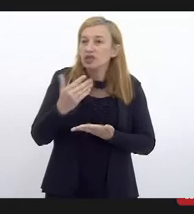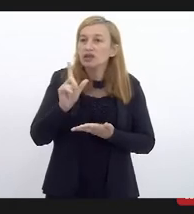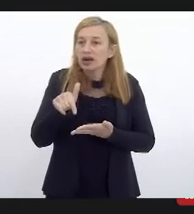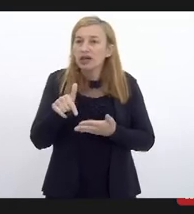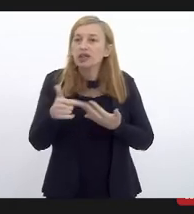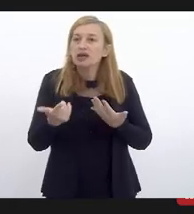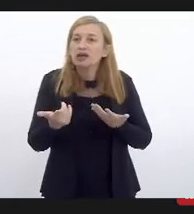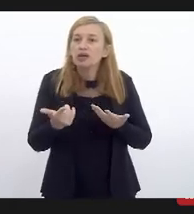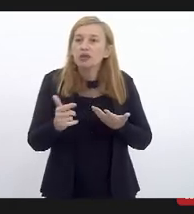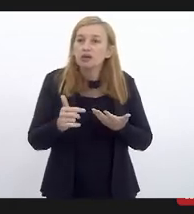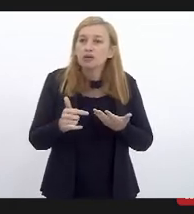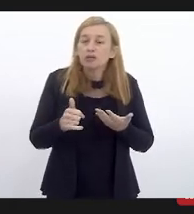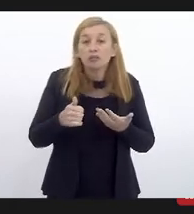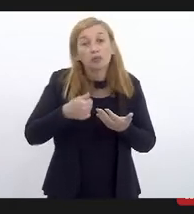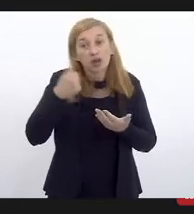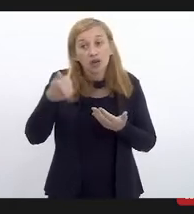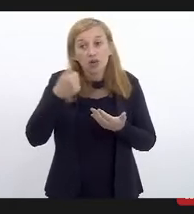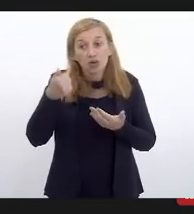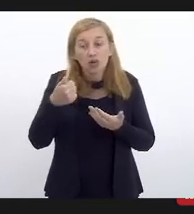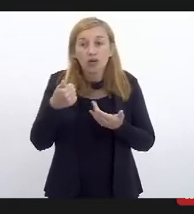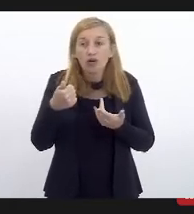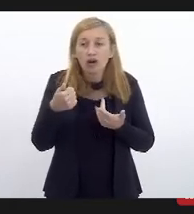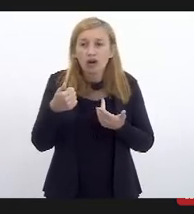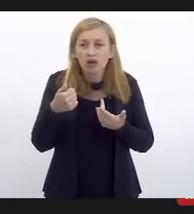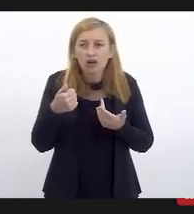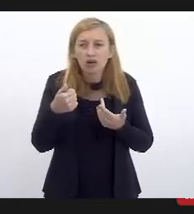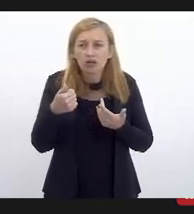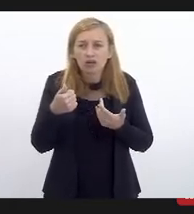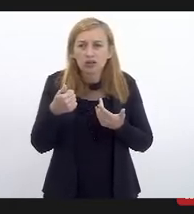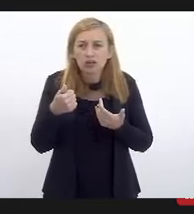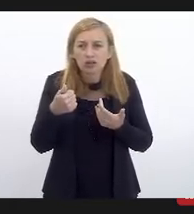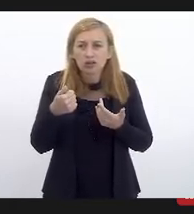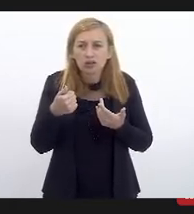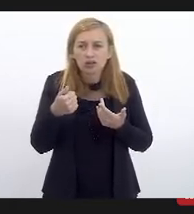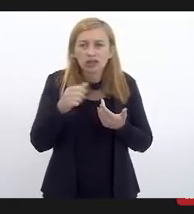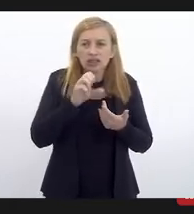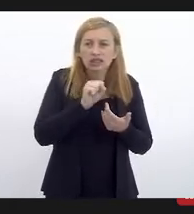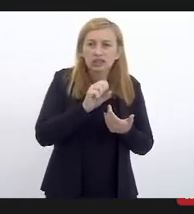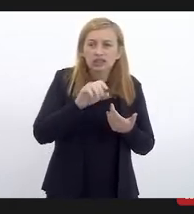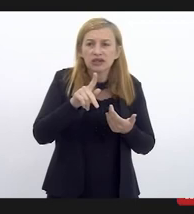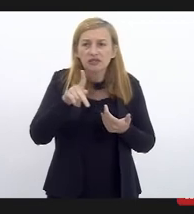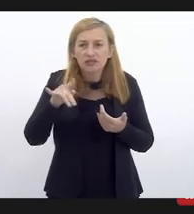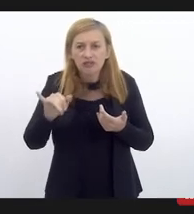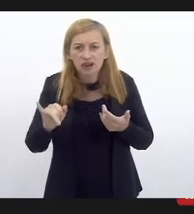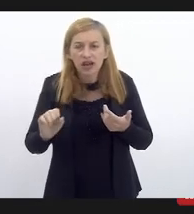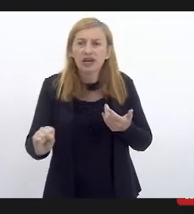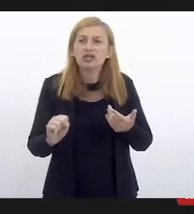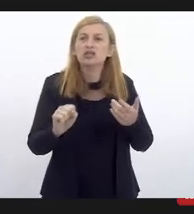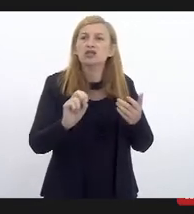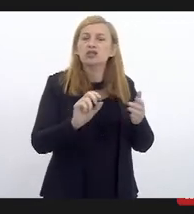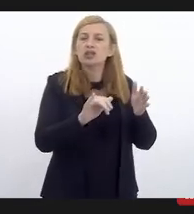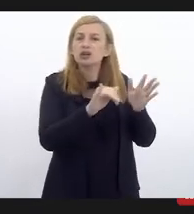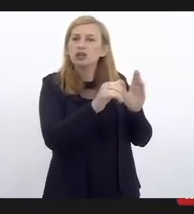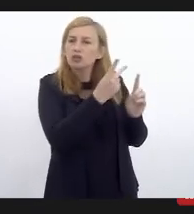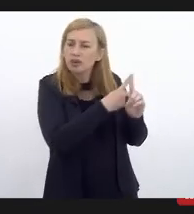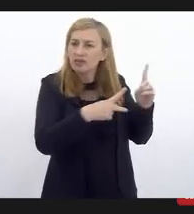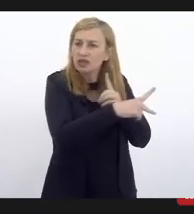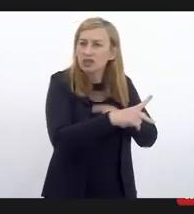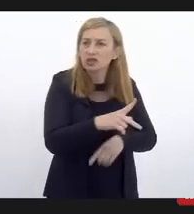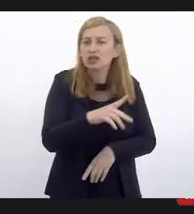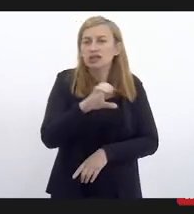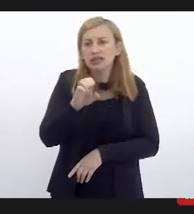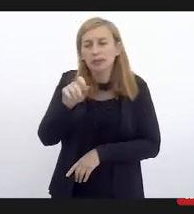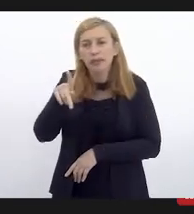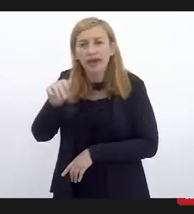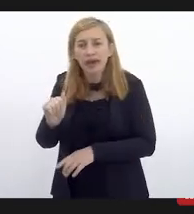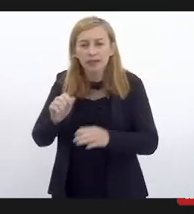talvez ouvida mais especificamente a própria Cefaz, o Rio Previdência, ou até a PGE, no sentido de fazer algum estudo